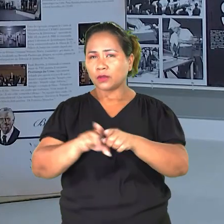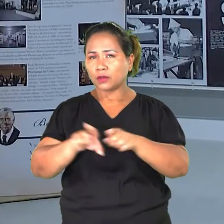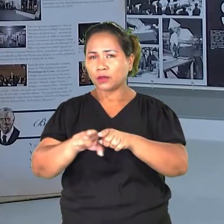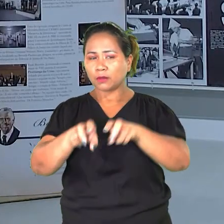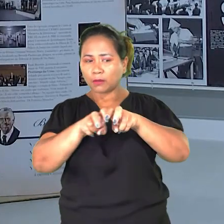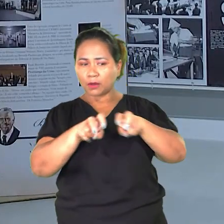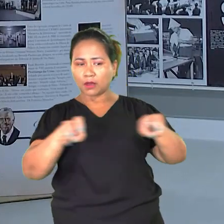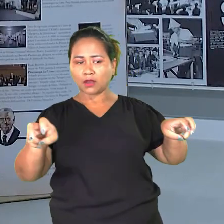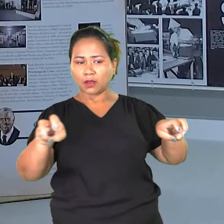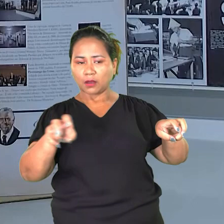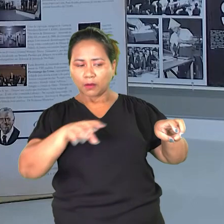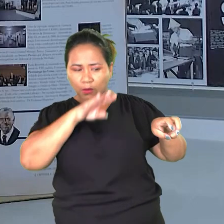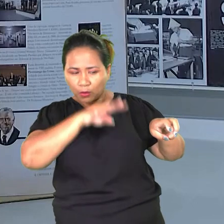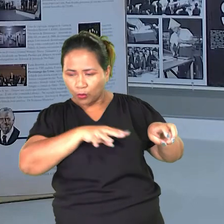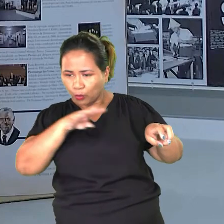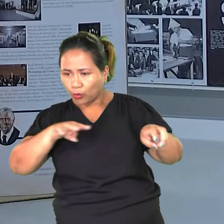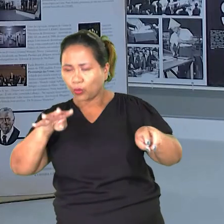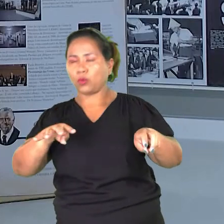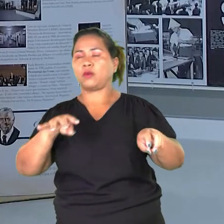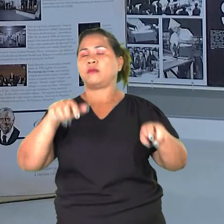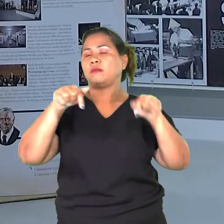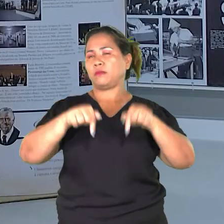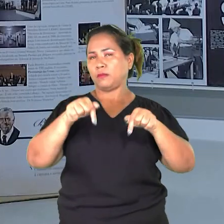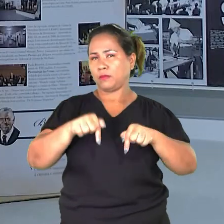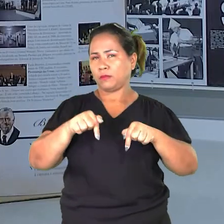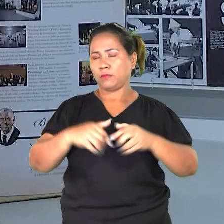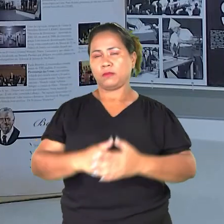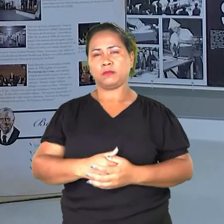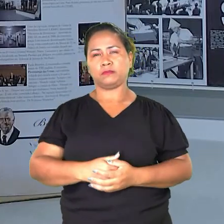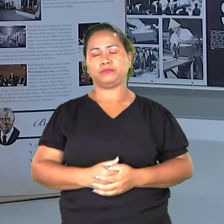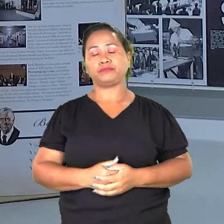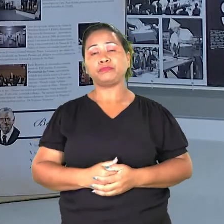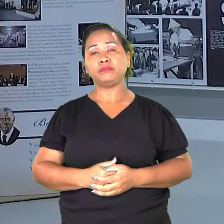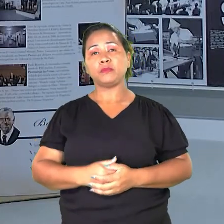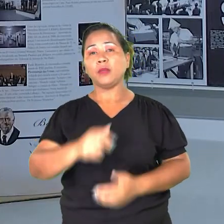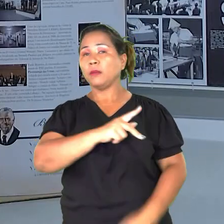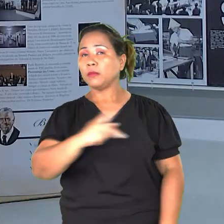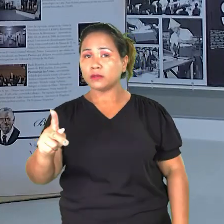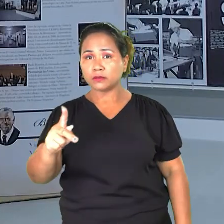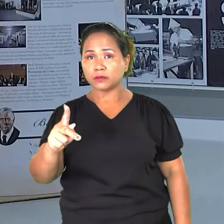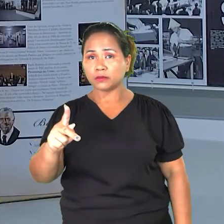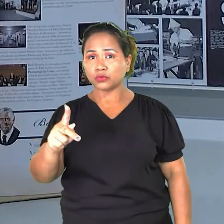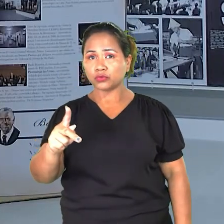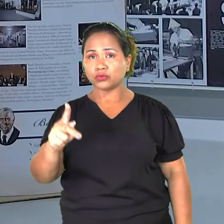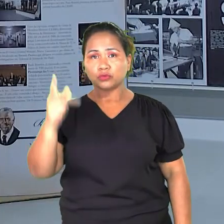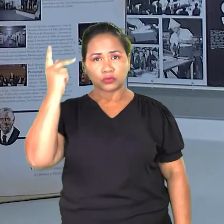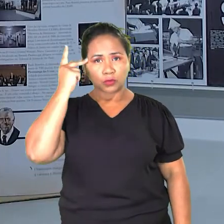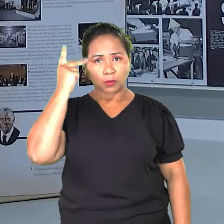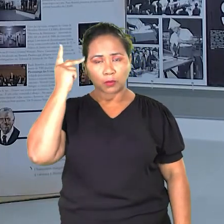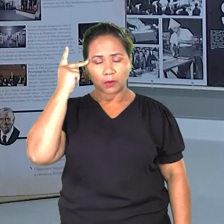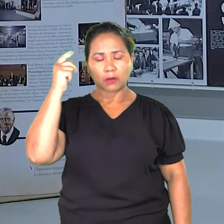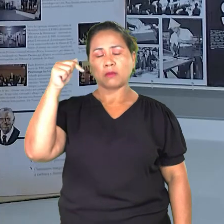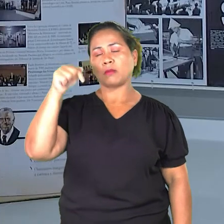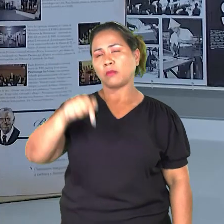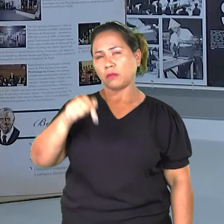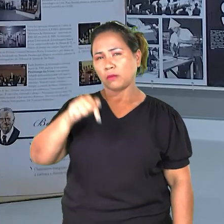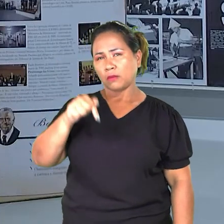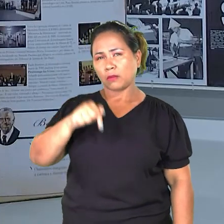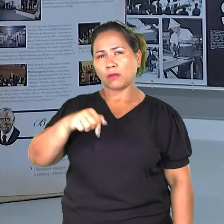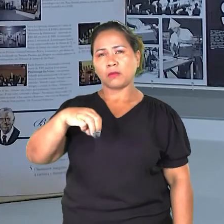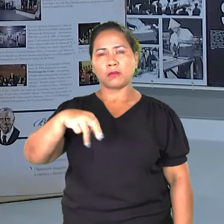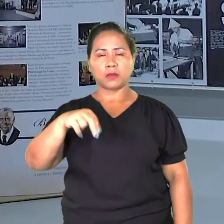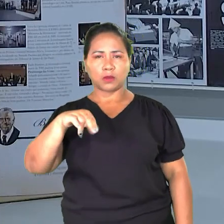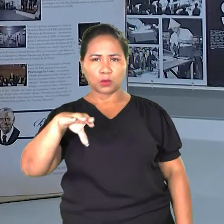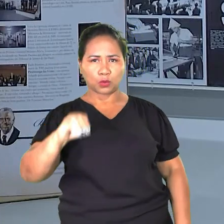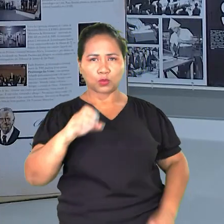Compõe o dispositivo de honra desta solenidade: o presidente desta casa, desembargador Paulo Sérgio Brant de